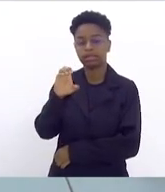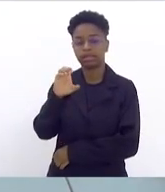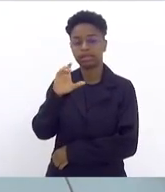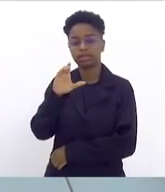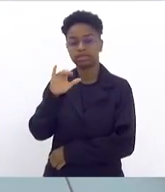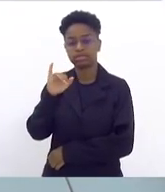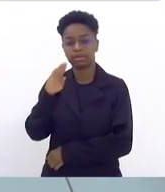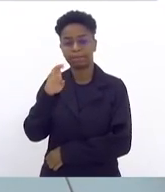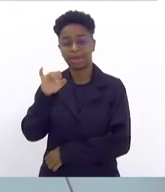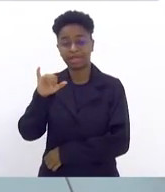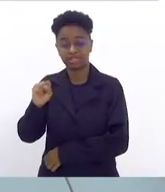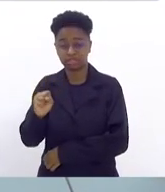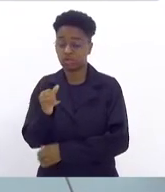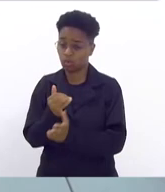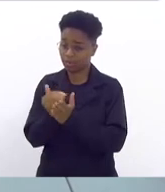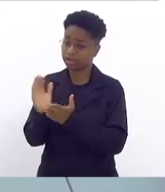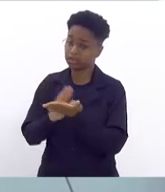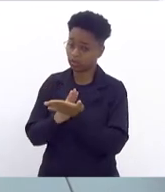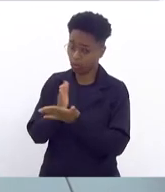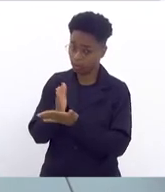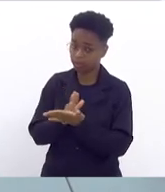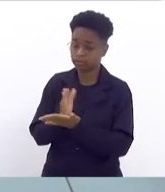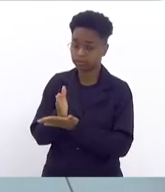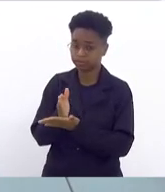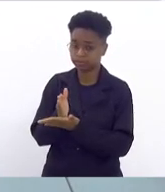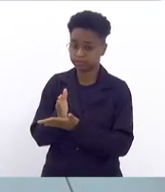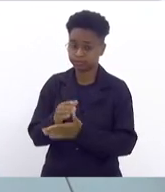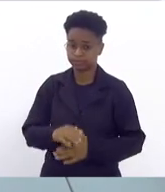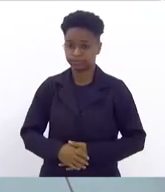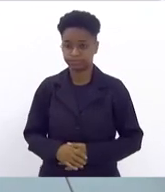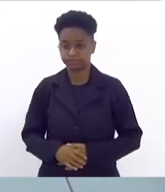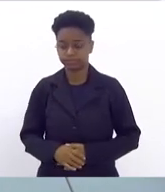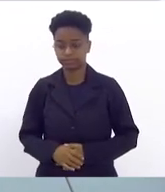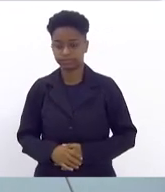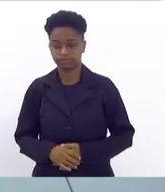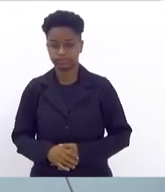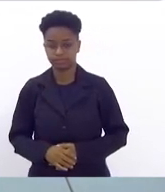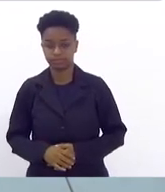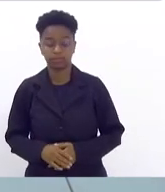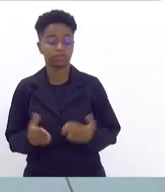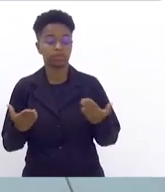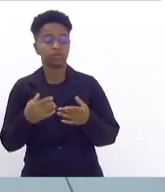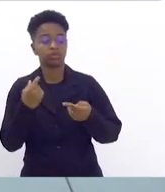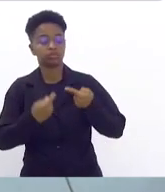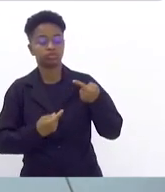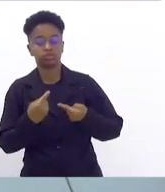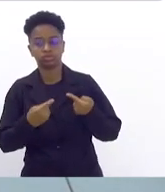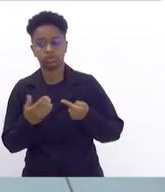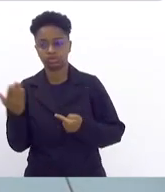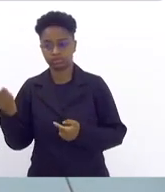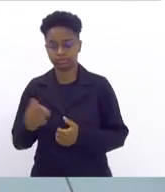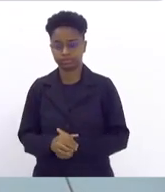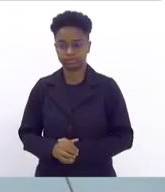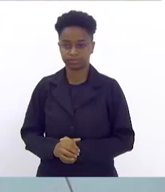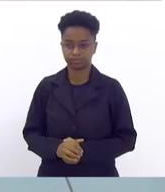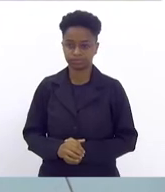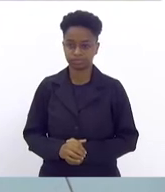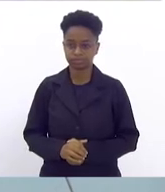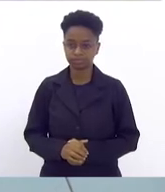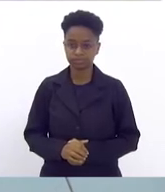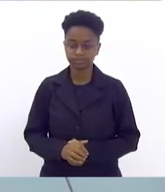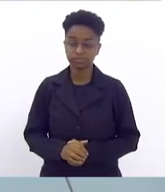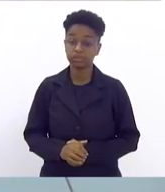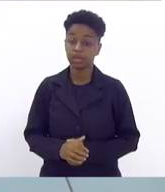audição confortável. Então era isso, senhor presidente. Obrigado. Para discutir, deputado Carlos Mink. Presidente, eu